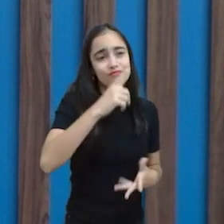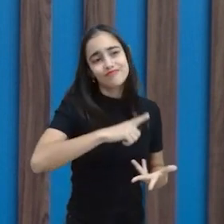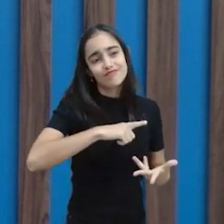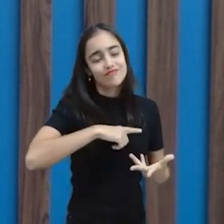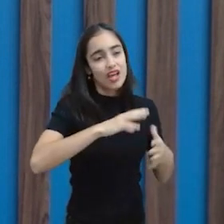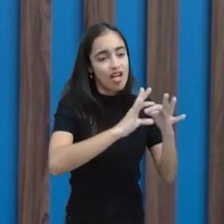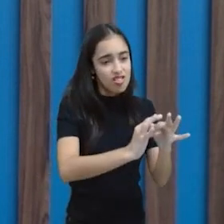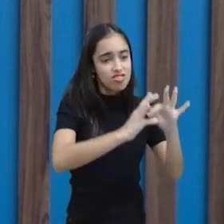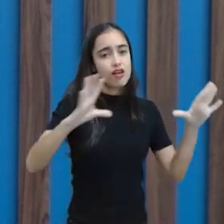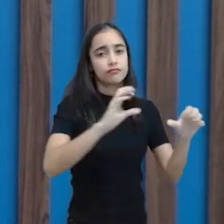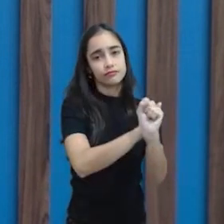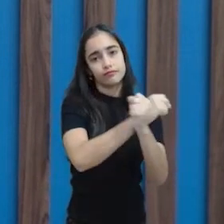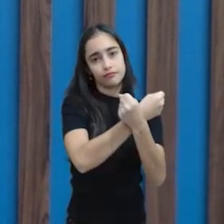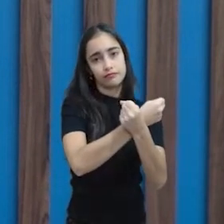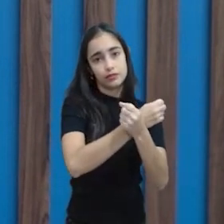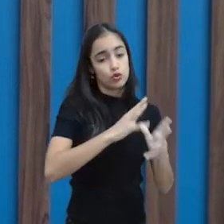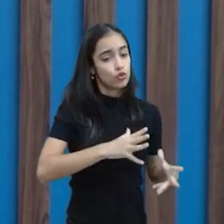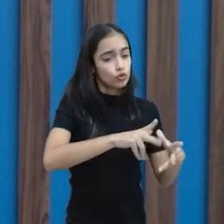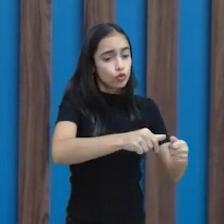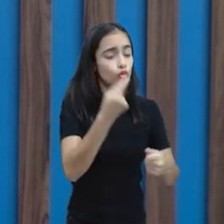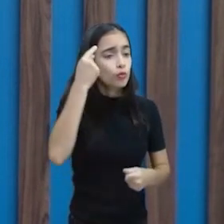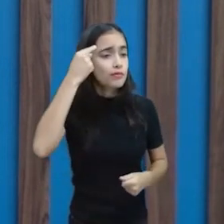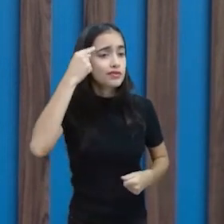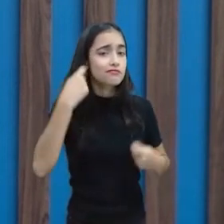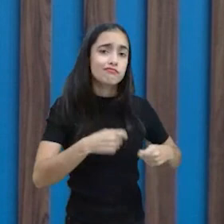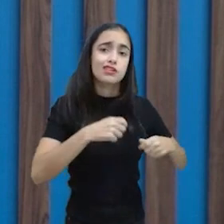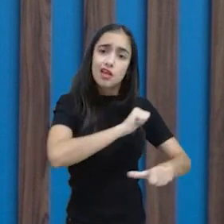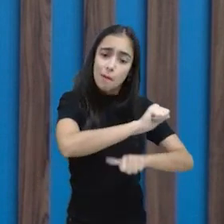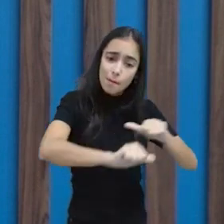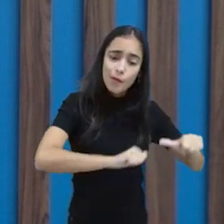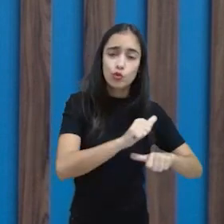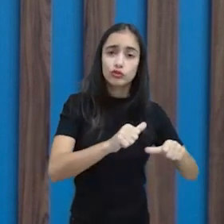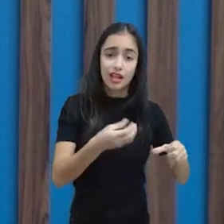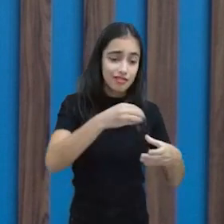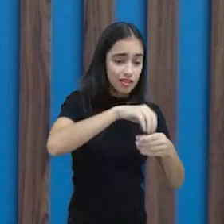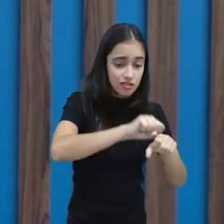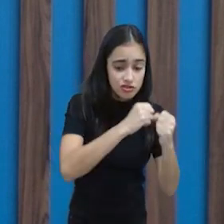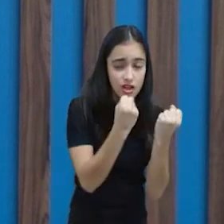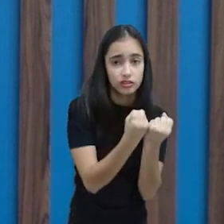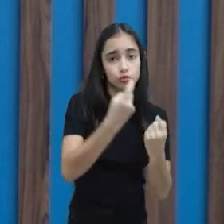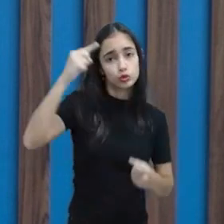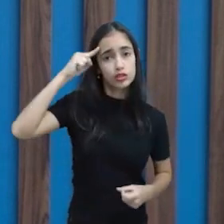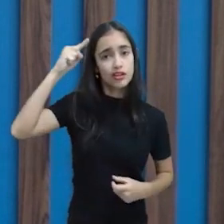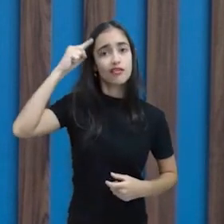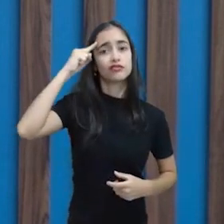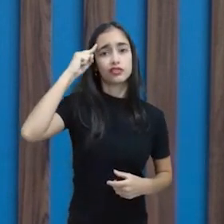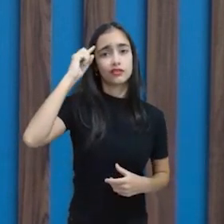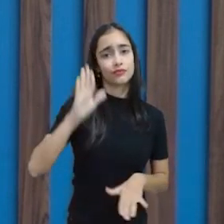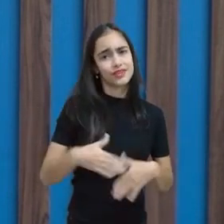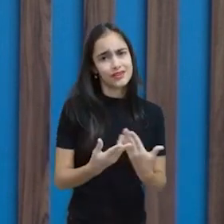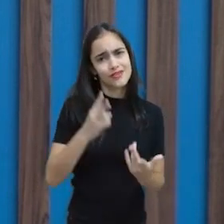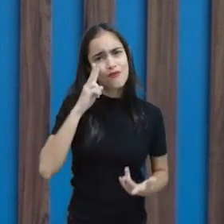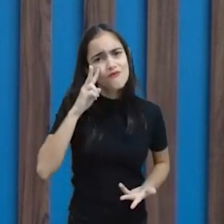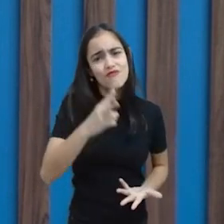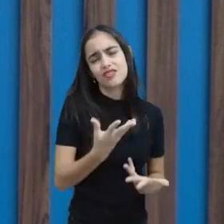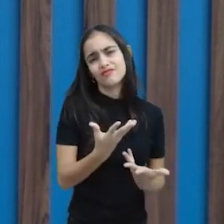esse pensamento tem que ser mudado ali na sociedade, no cotidiano, né? Então, veja que